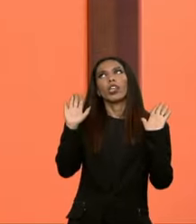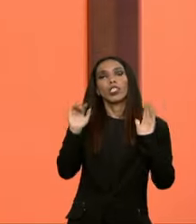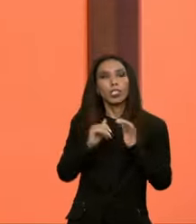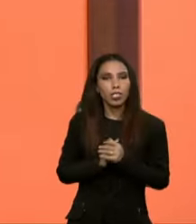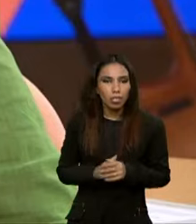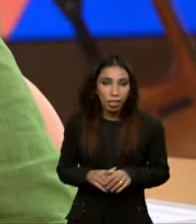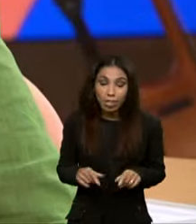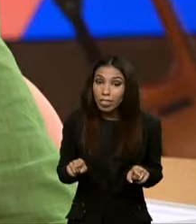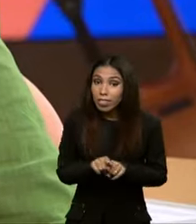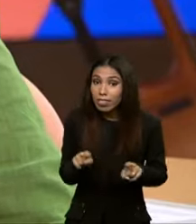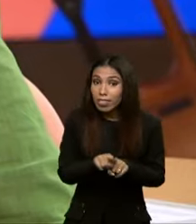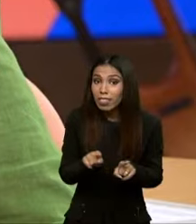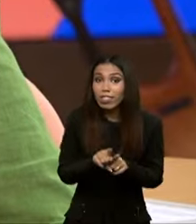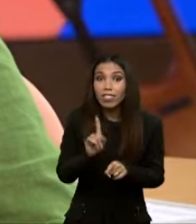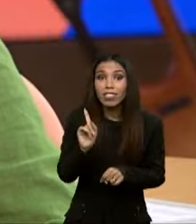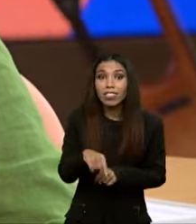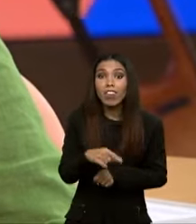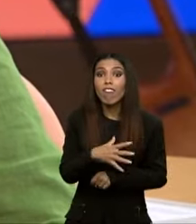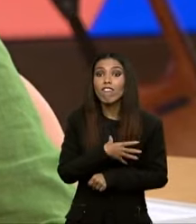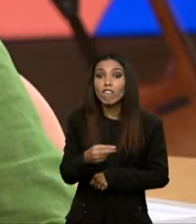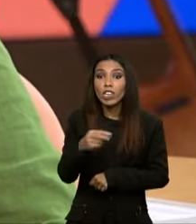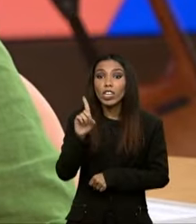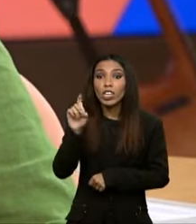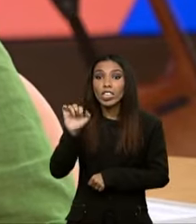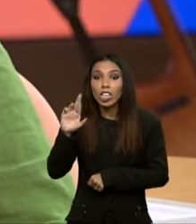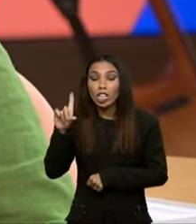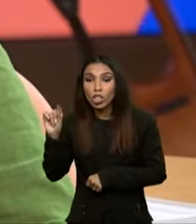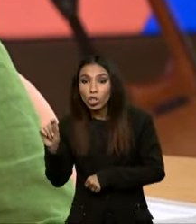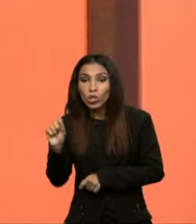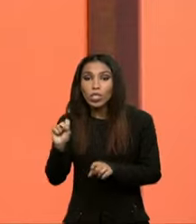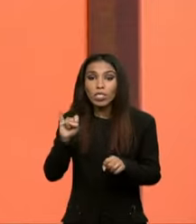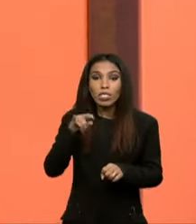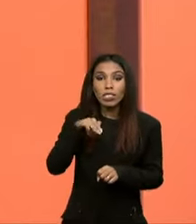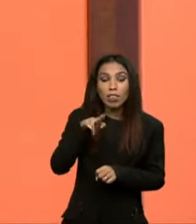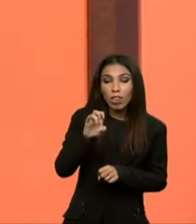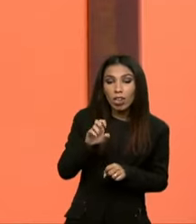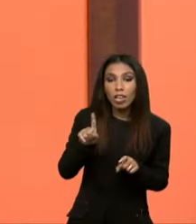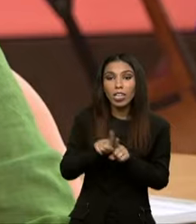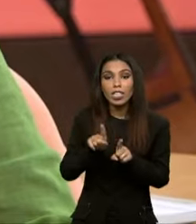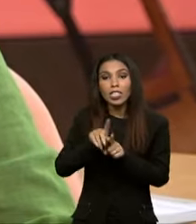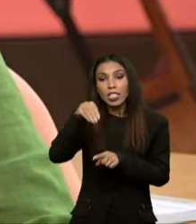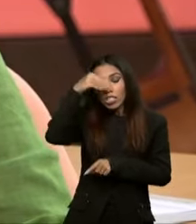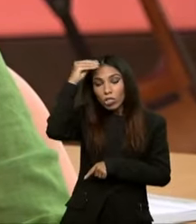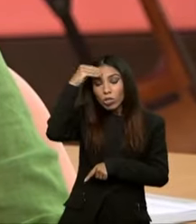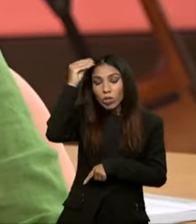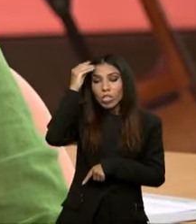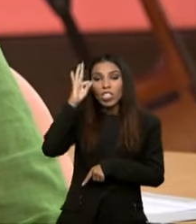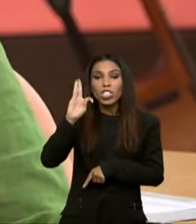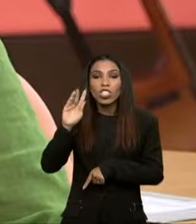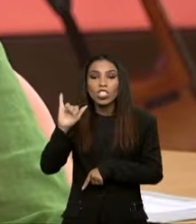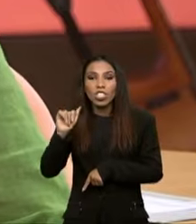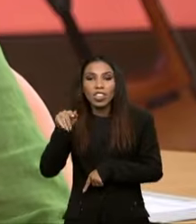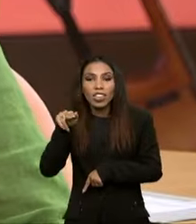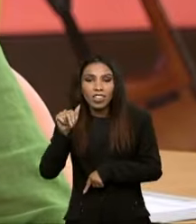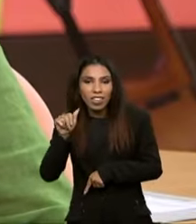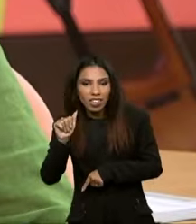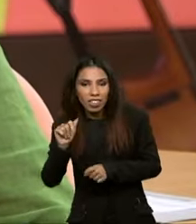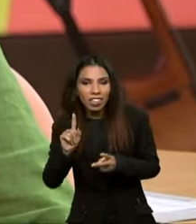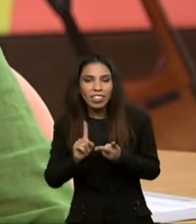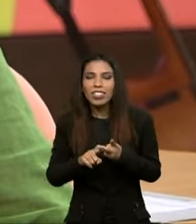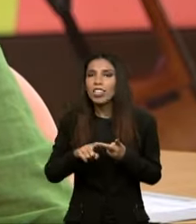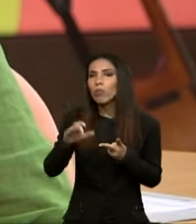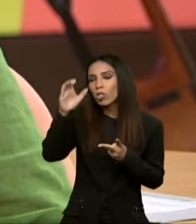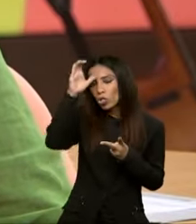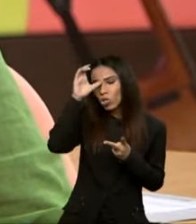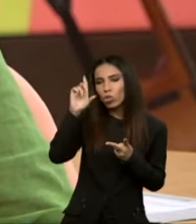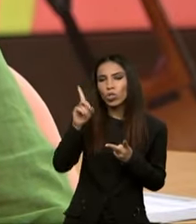tem mais, né? Porque é filha de Danilo e Simone, que é cantora maravilhosa. Cantora também. Sobrinha de tia Nana. Fofa. E de tio Dori. Outro